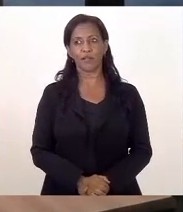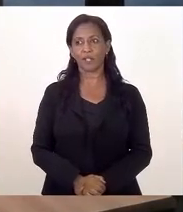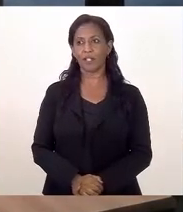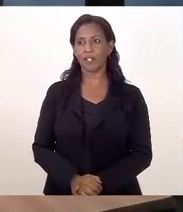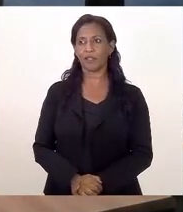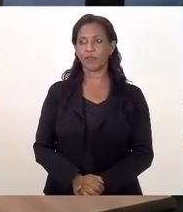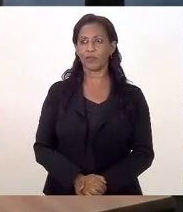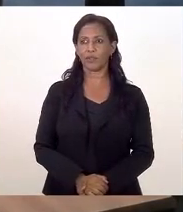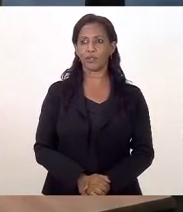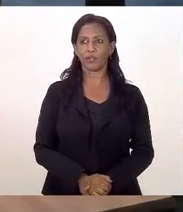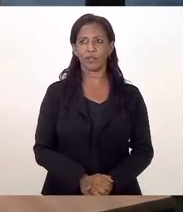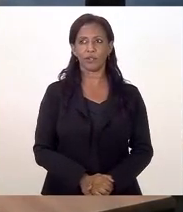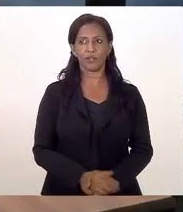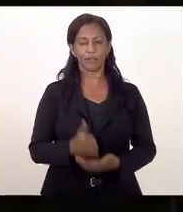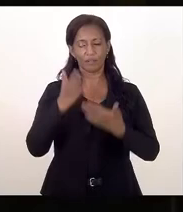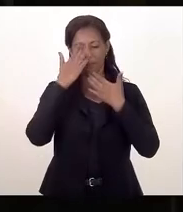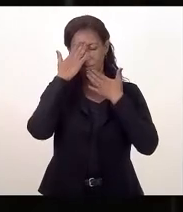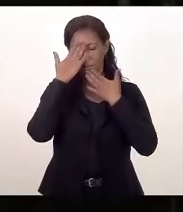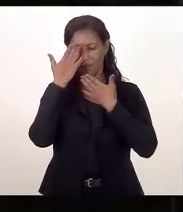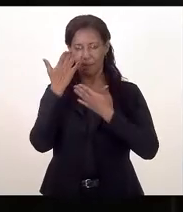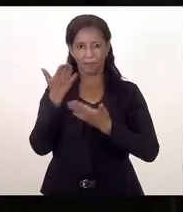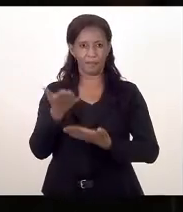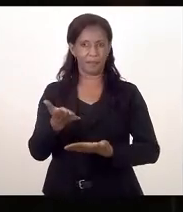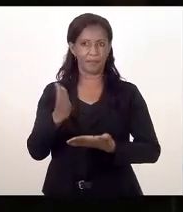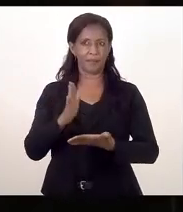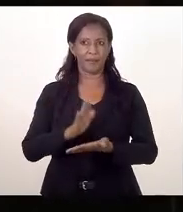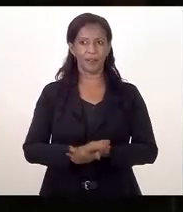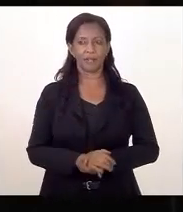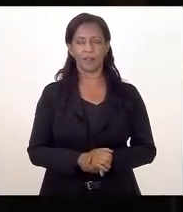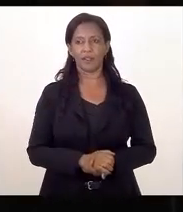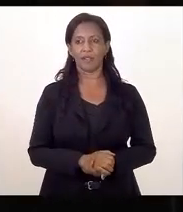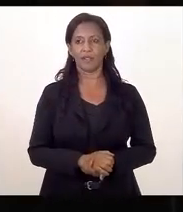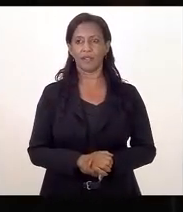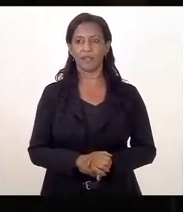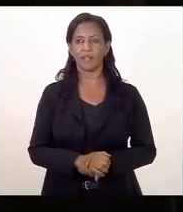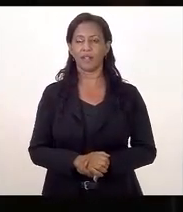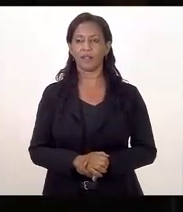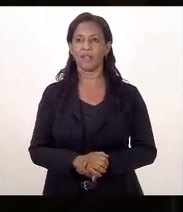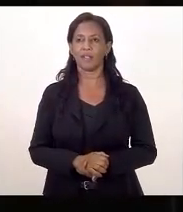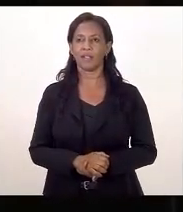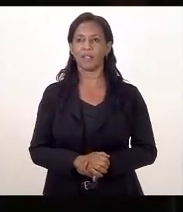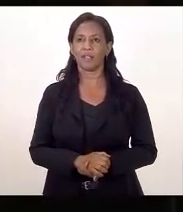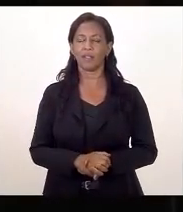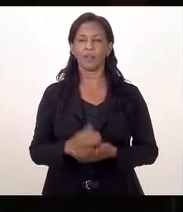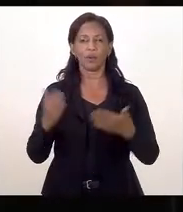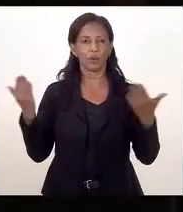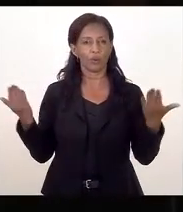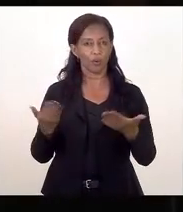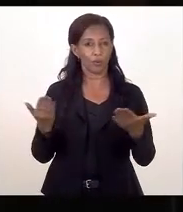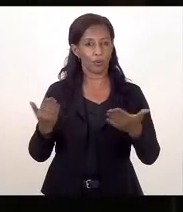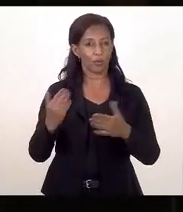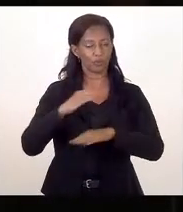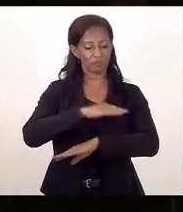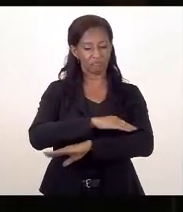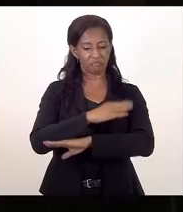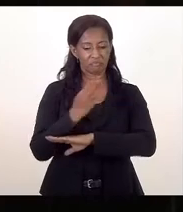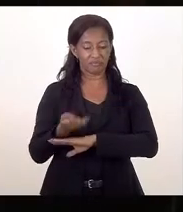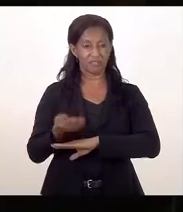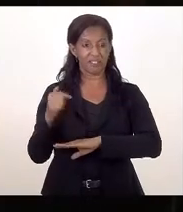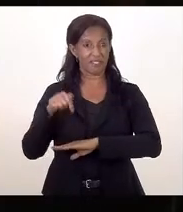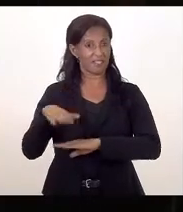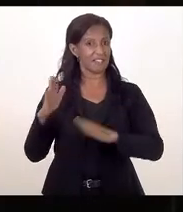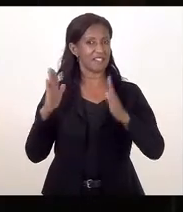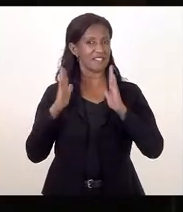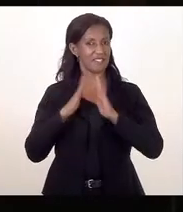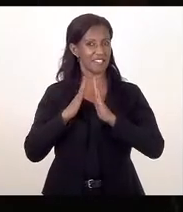Muito obrigada, senhora presidenta, senhoras deputadas, senhores deputados. Importante o dia de hoje, um dia que essa casa fez